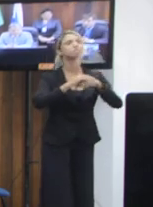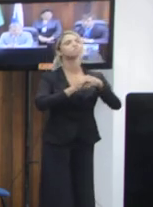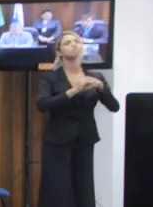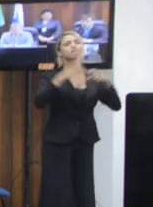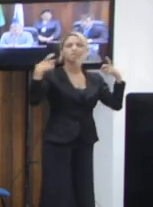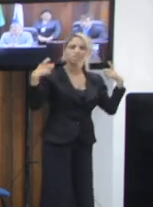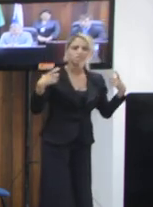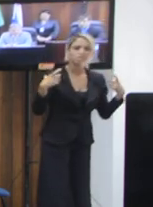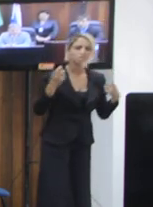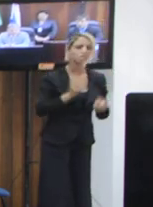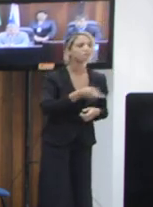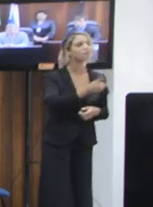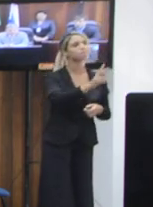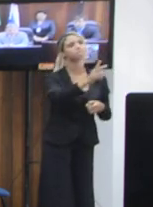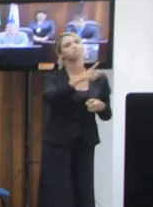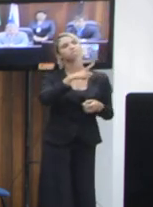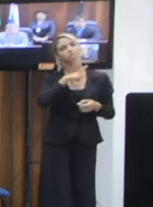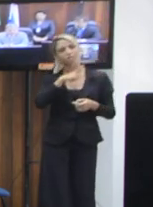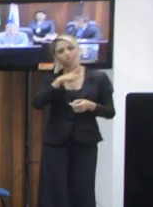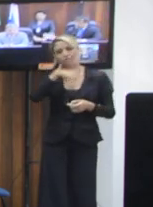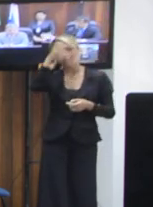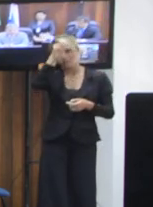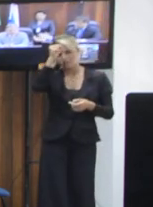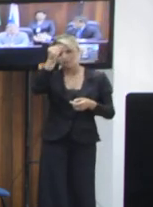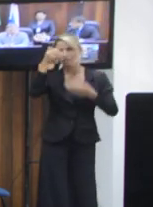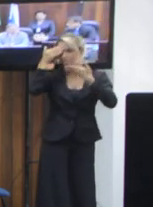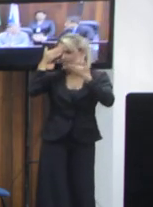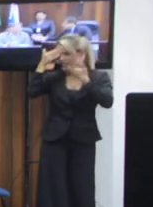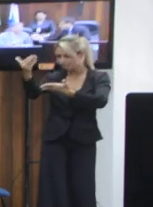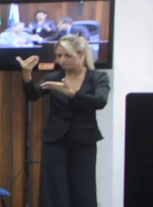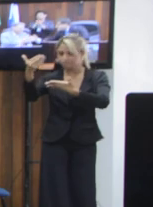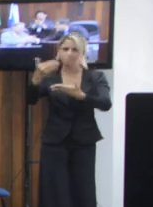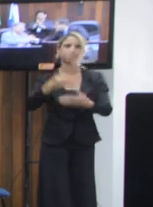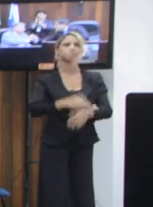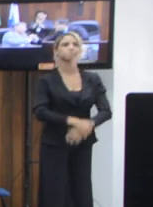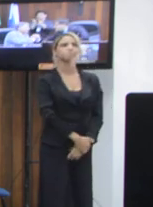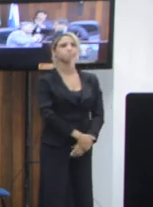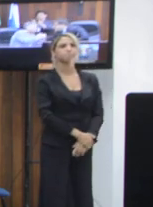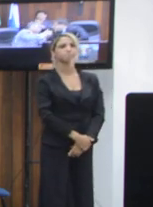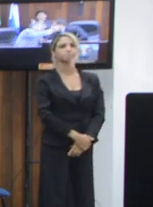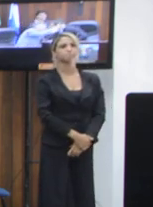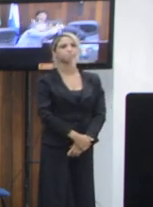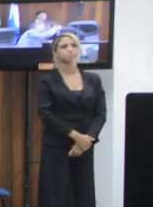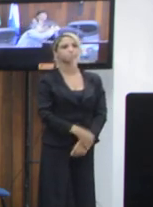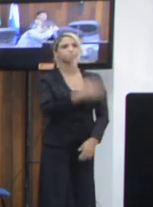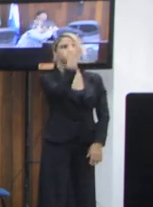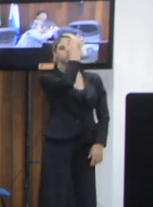aqui do meu lado me ajudando e muito na primeira secretaria. Muito obrigado.